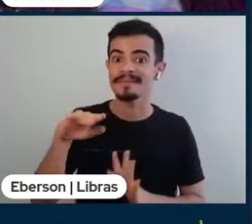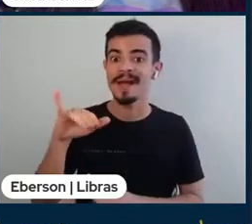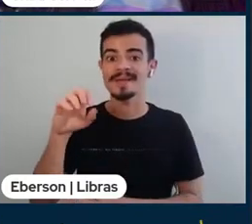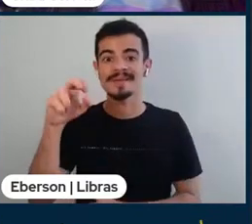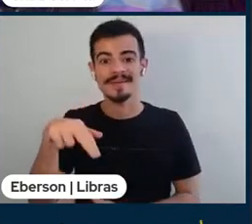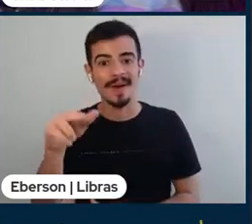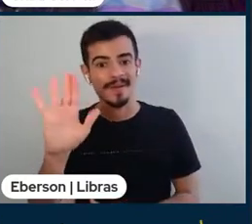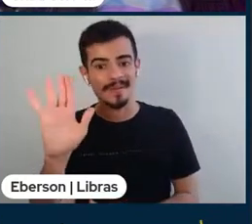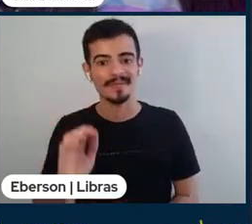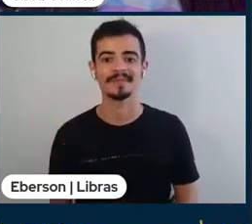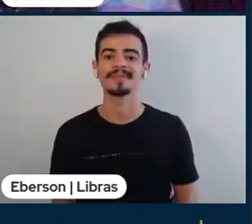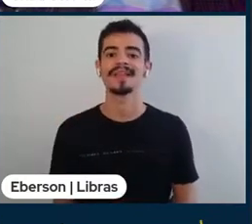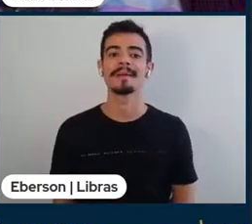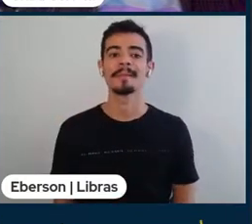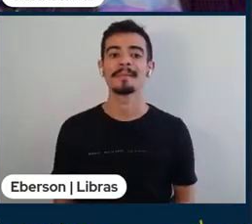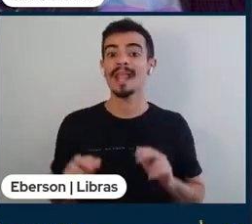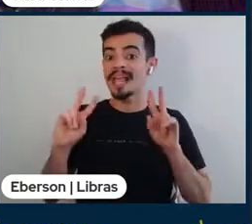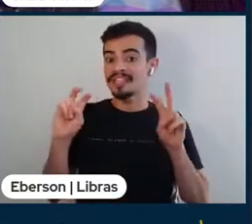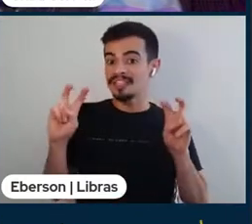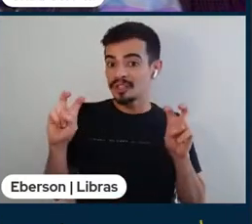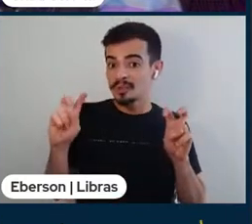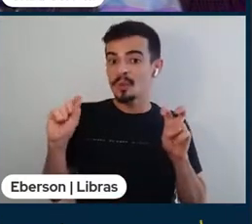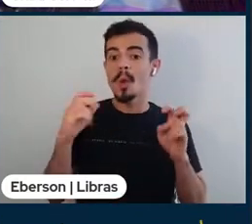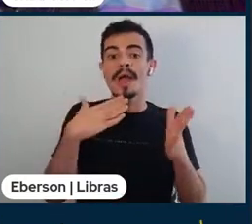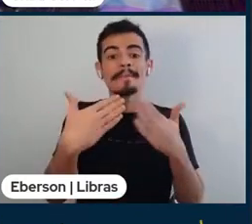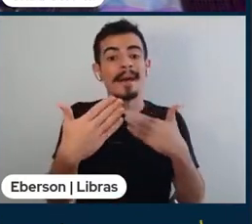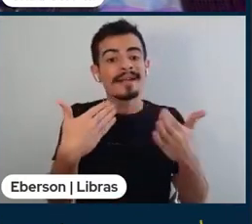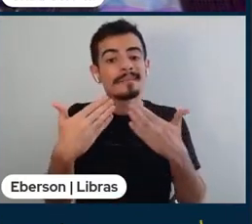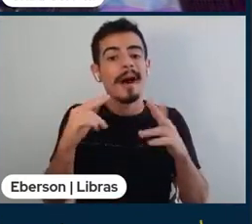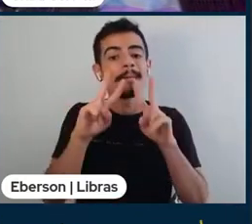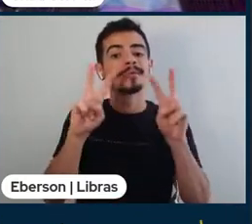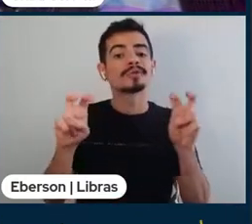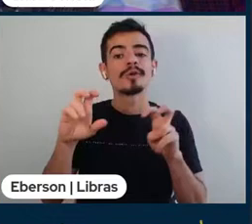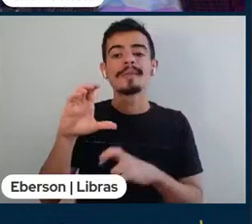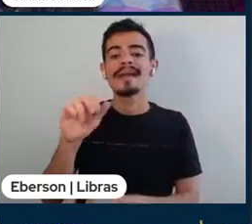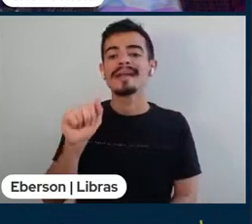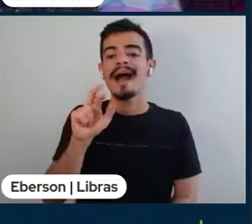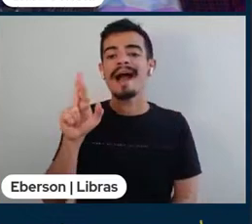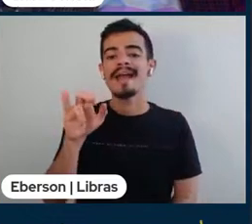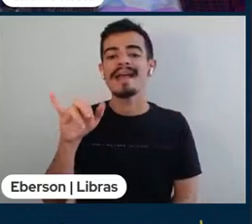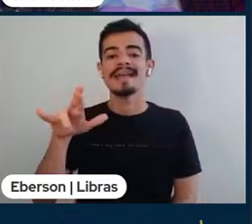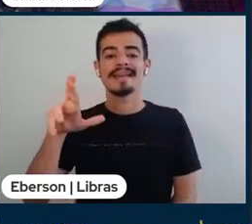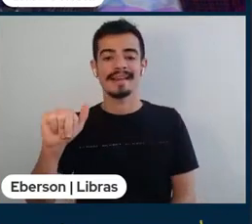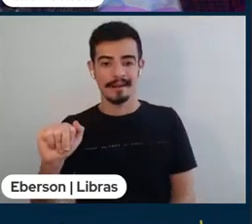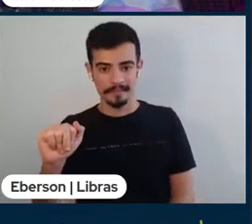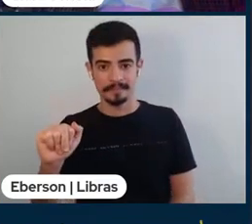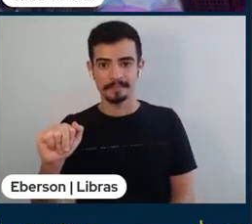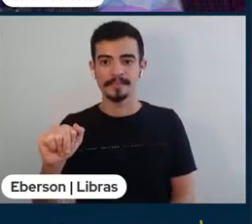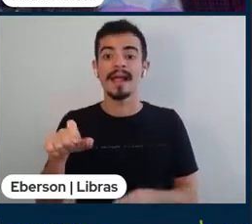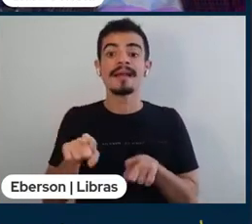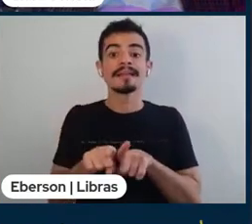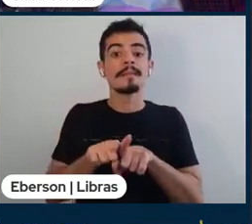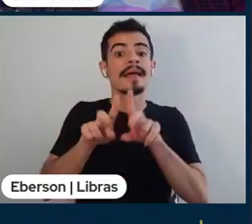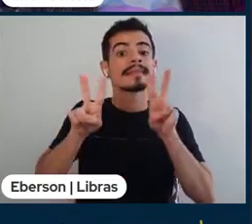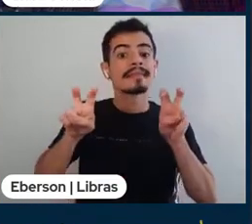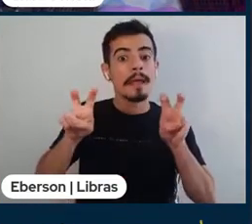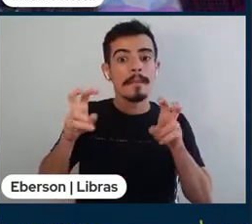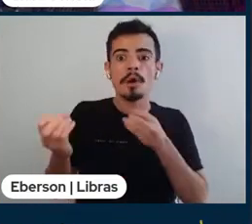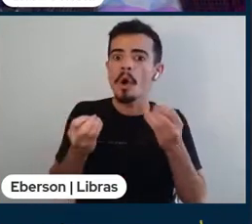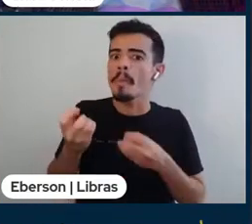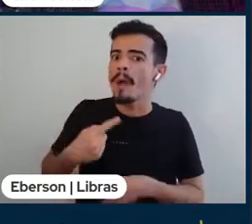E o título, tá? Então é um bate-papo sobre carreira. E o tema é como entramos nesse mundo de bots,